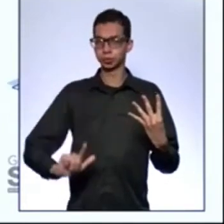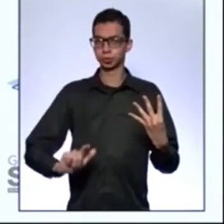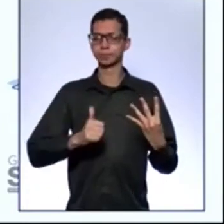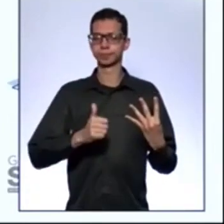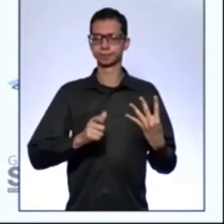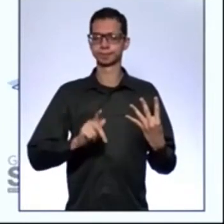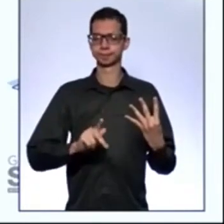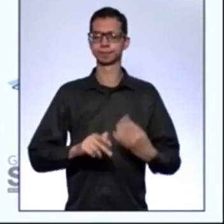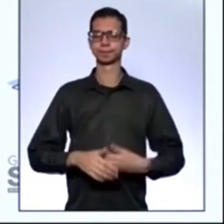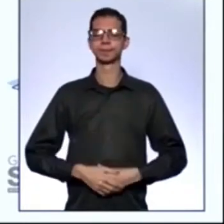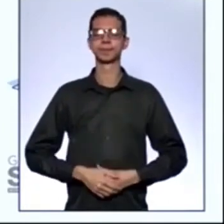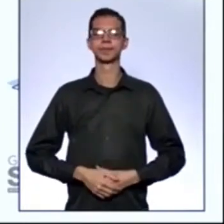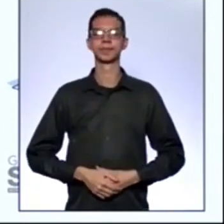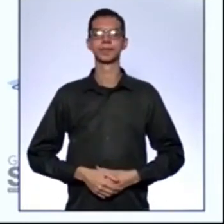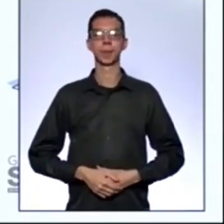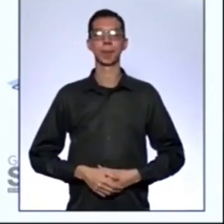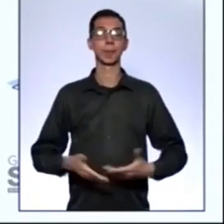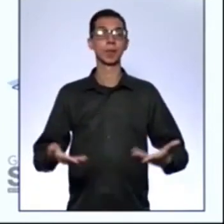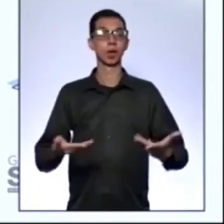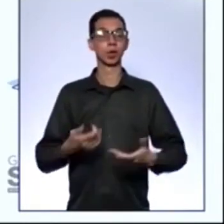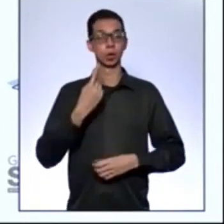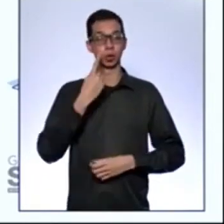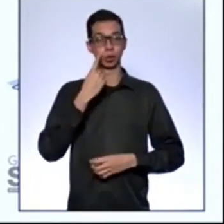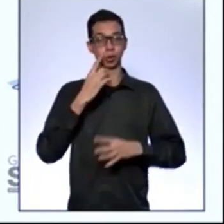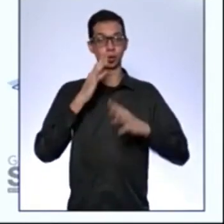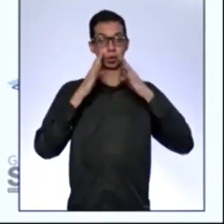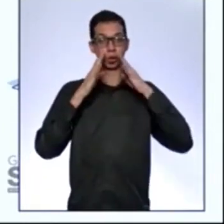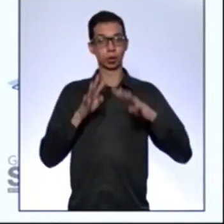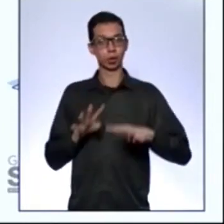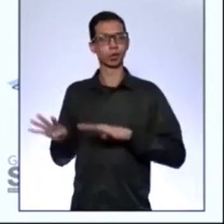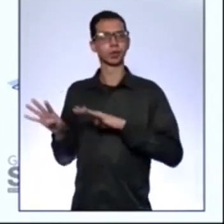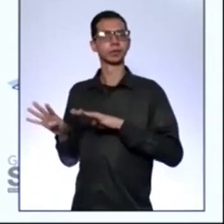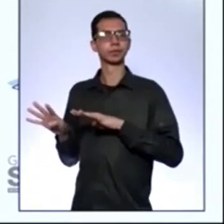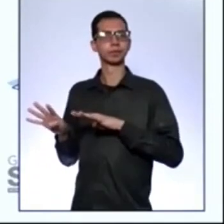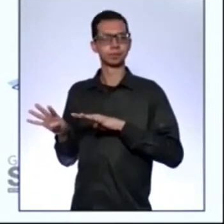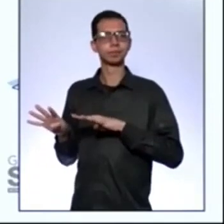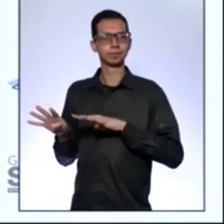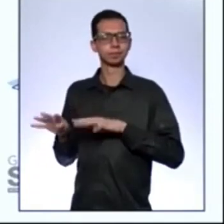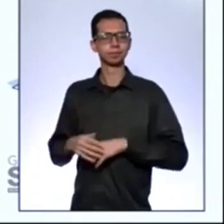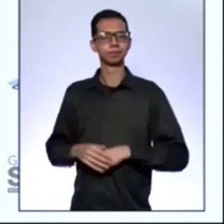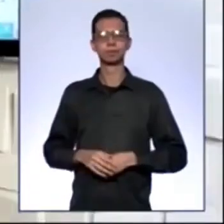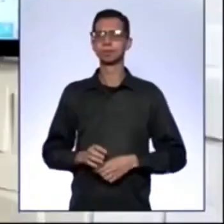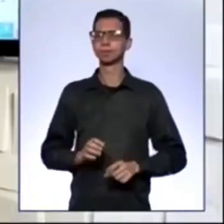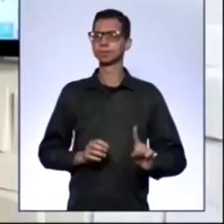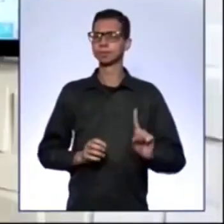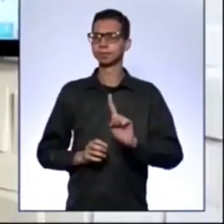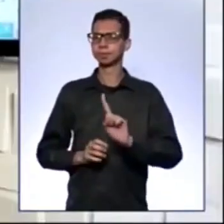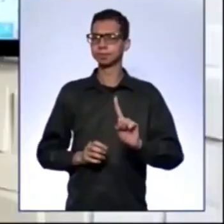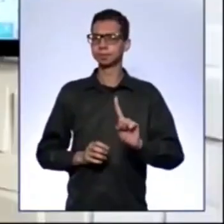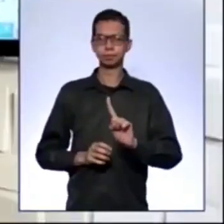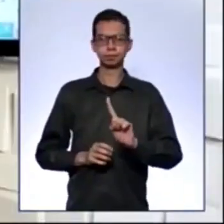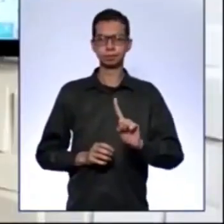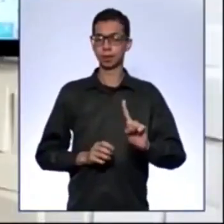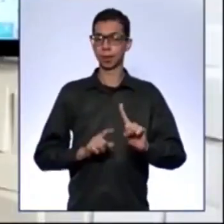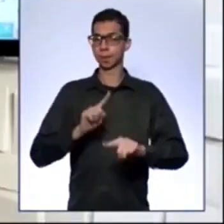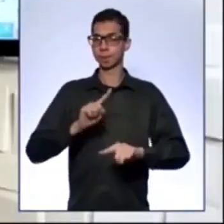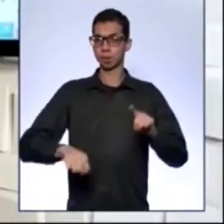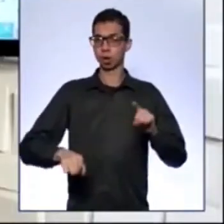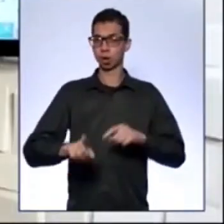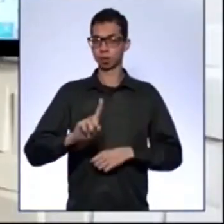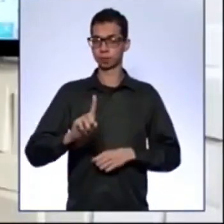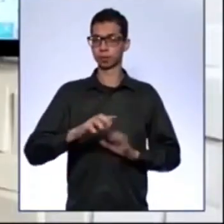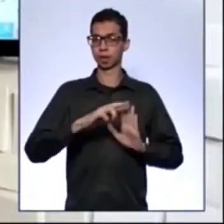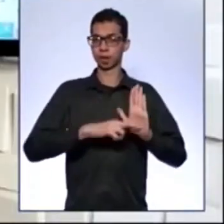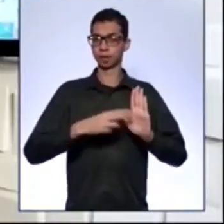Azul agora dele olha pra cá não não proíbo regra de